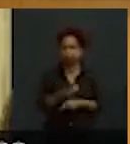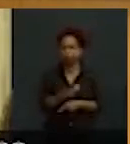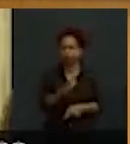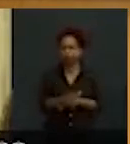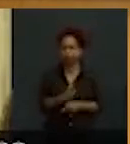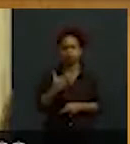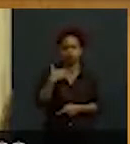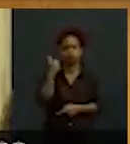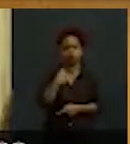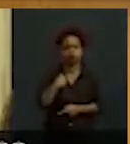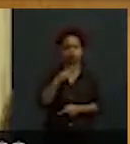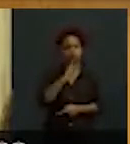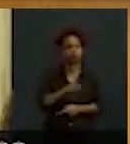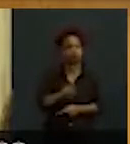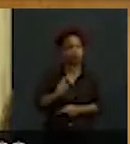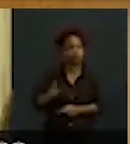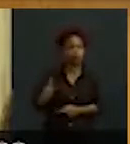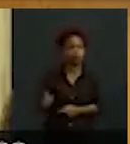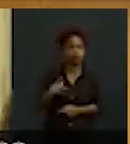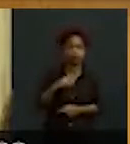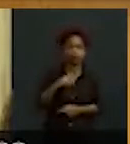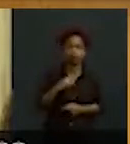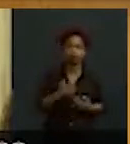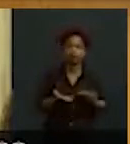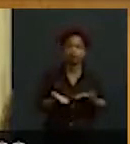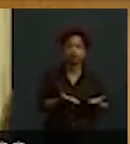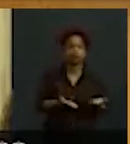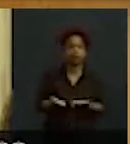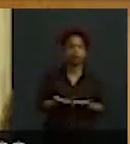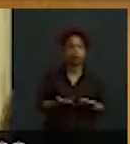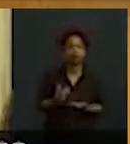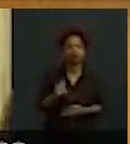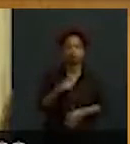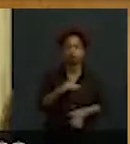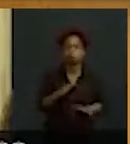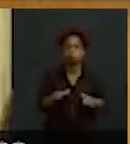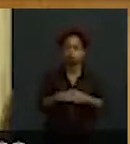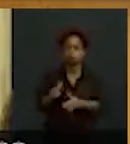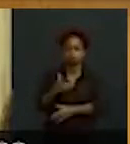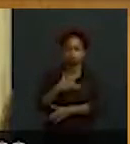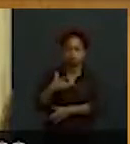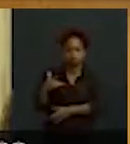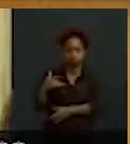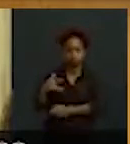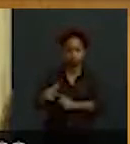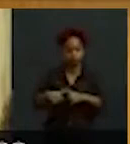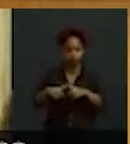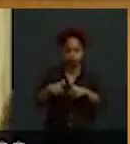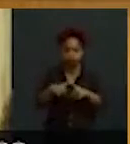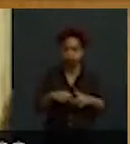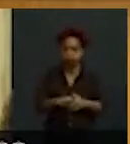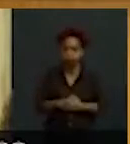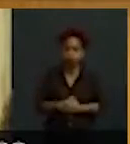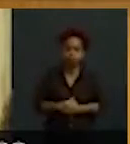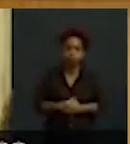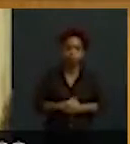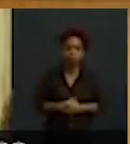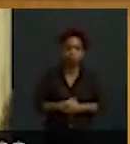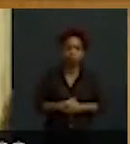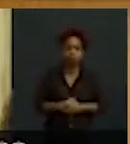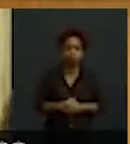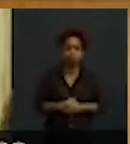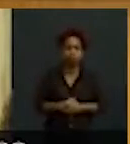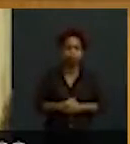para o melhor resultado do atendimento oferecido pelo Núcleo de Saúde Operacional.